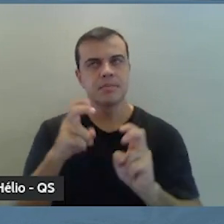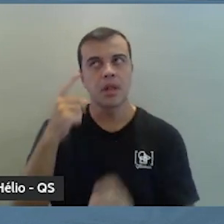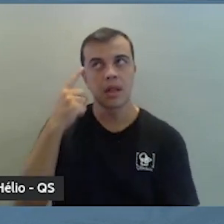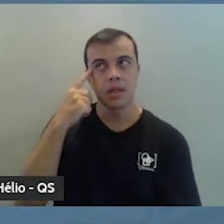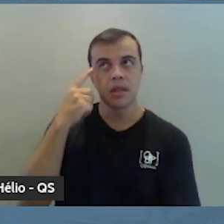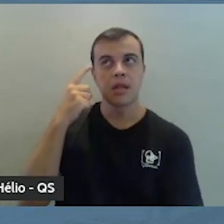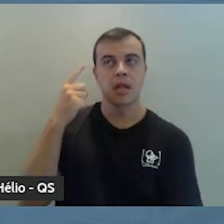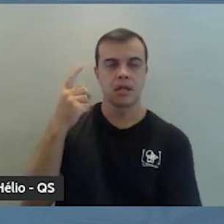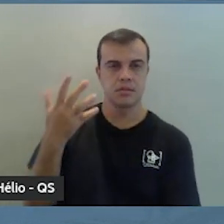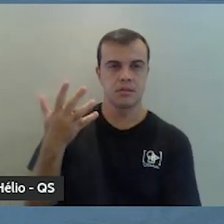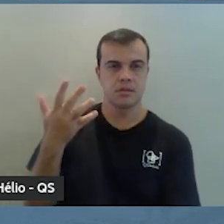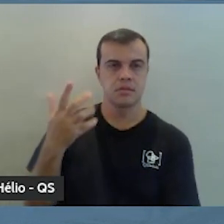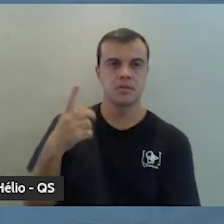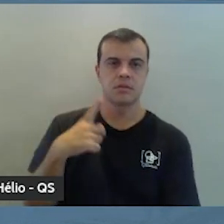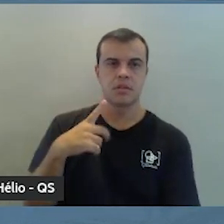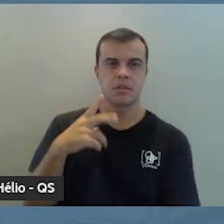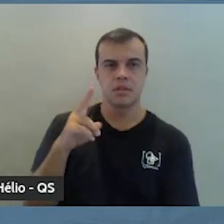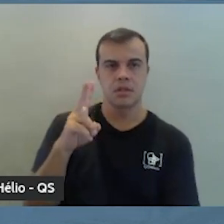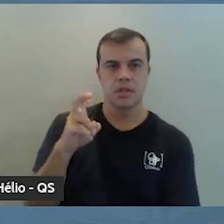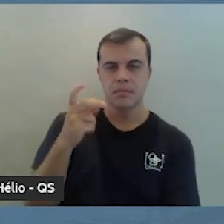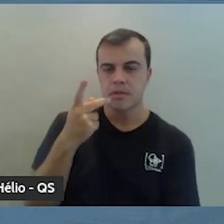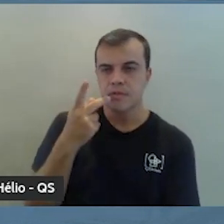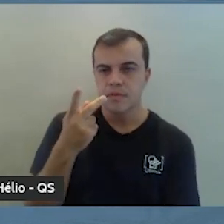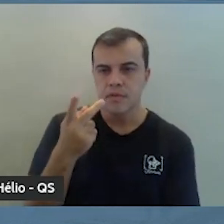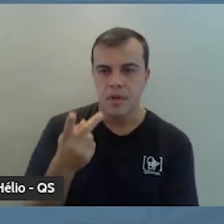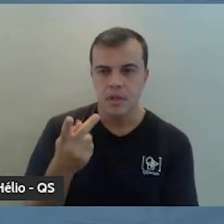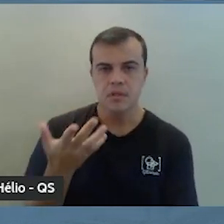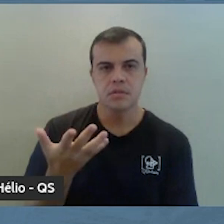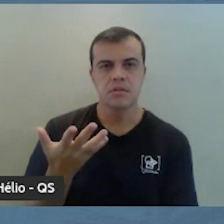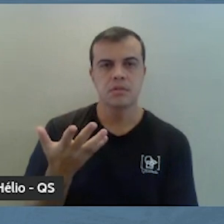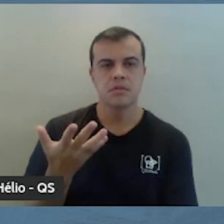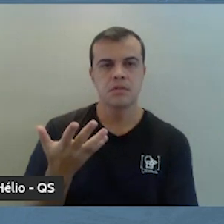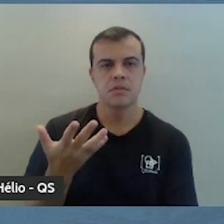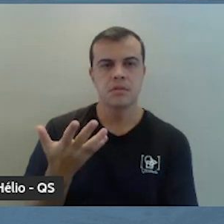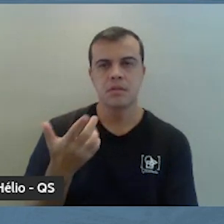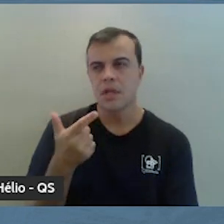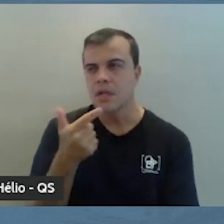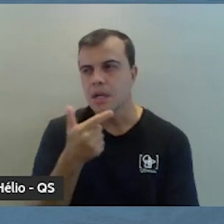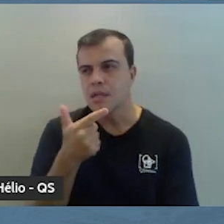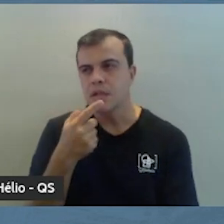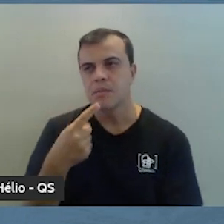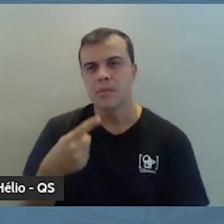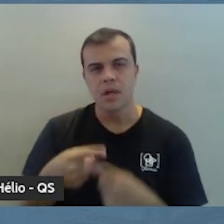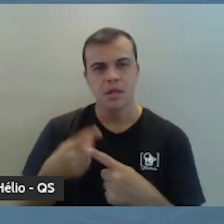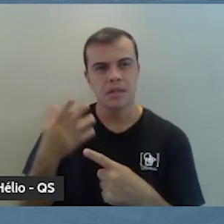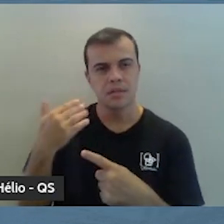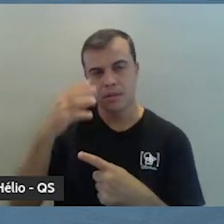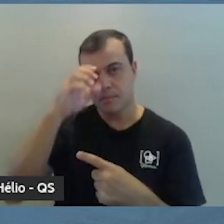idealizados. São temas que falam. É engraçado porque a gente aprendia isso, né,